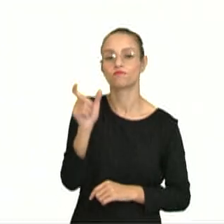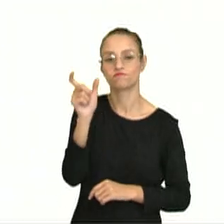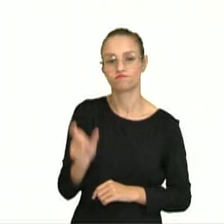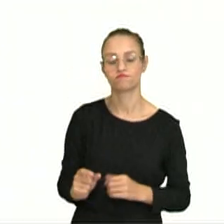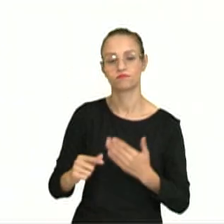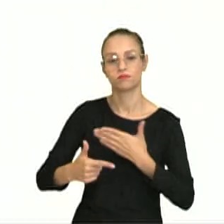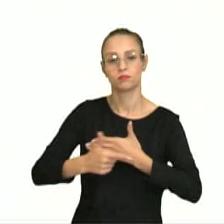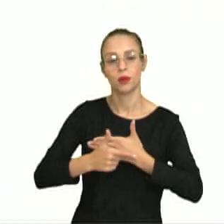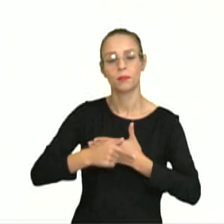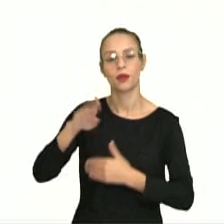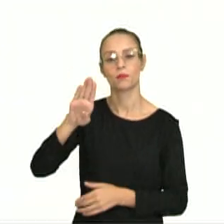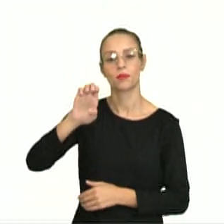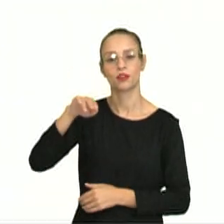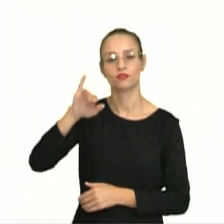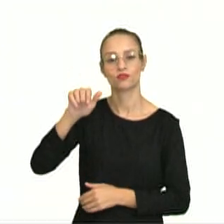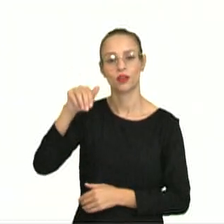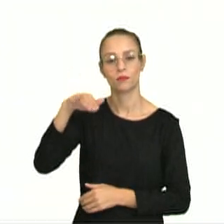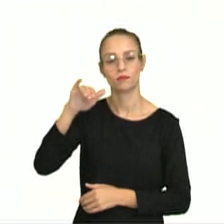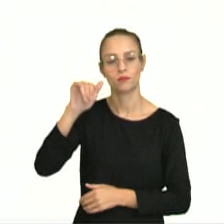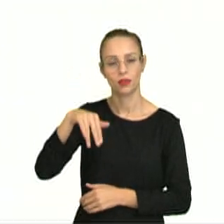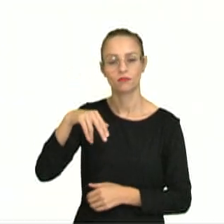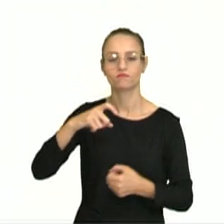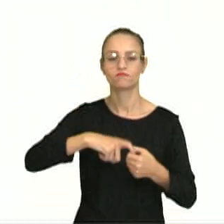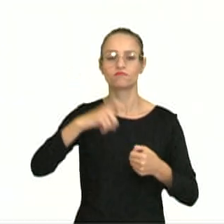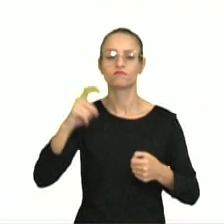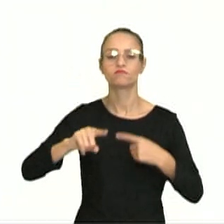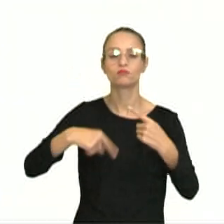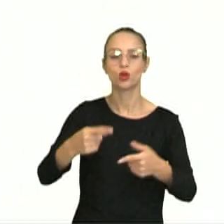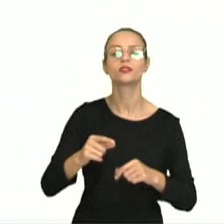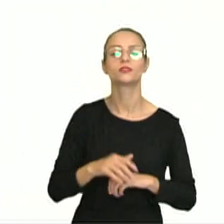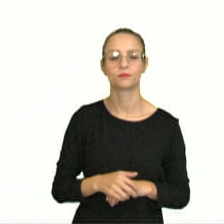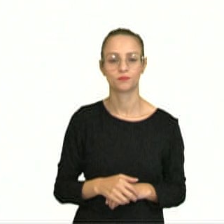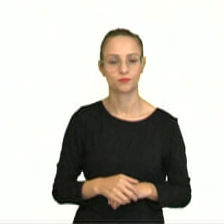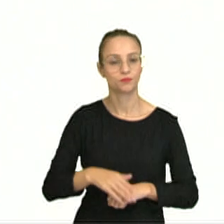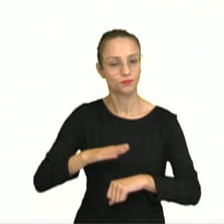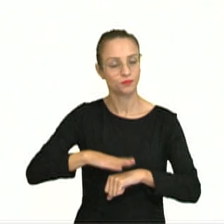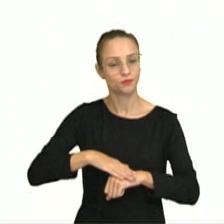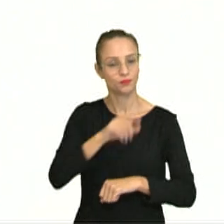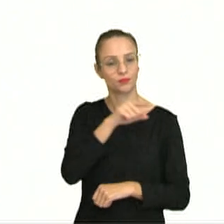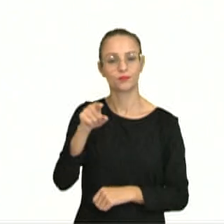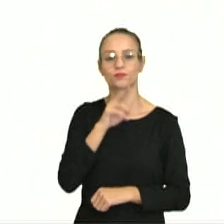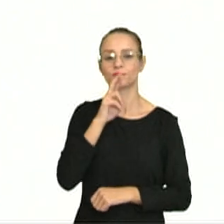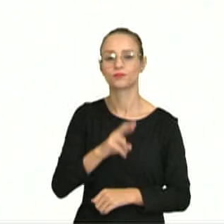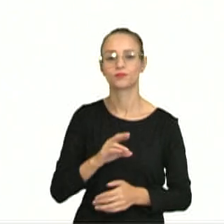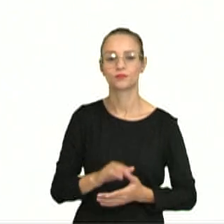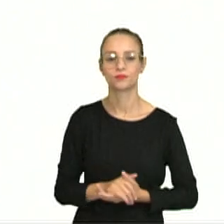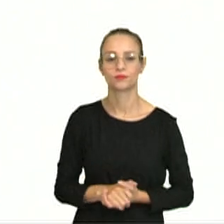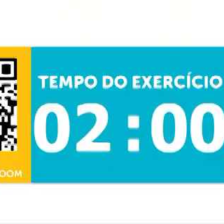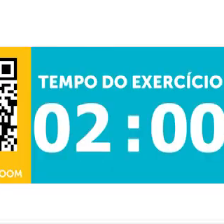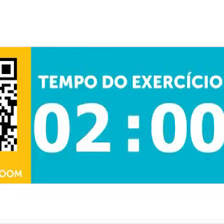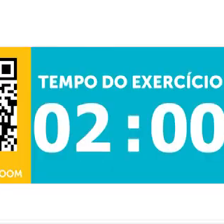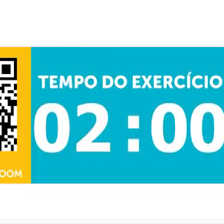função de Benjamin Franklin no pós-independência? Vamos lá, uns minutinhos para vocês responderem.